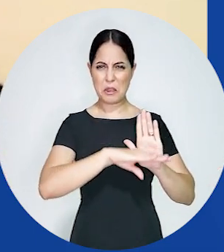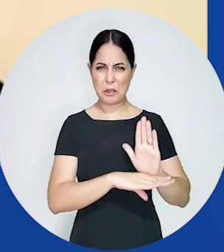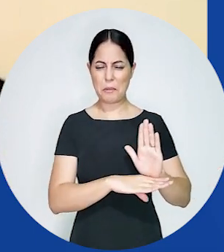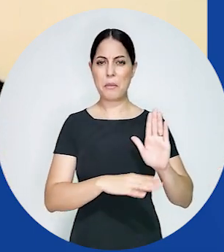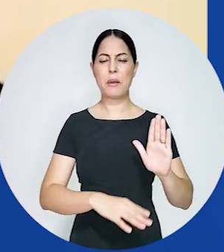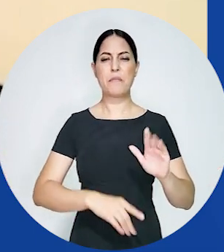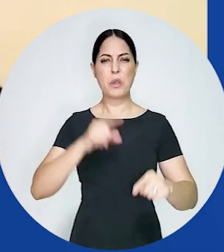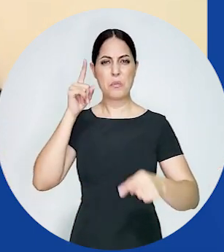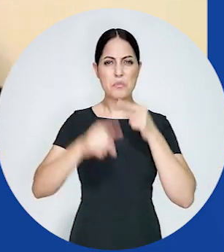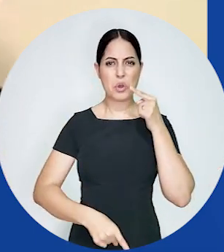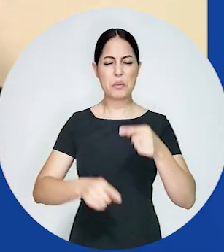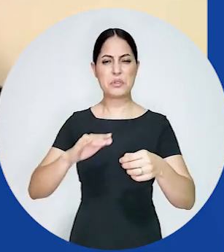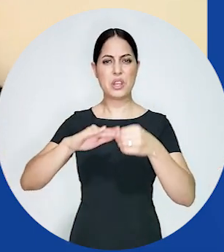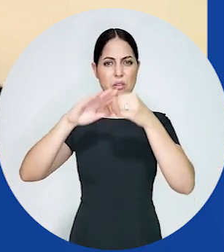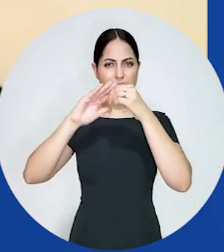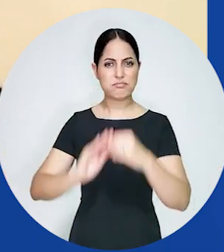de